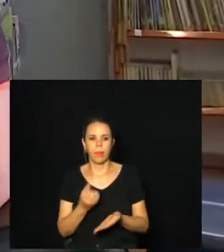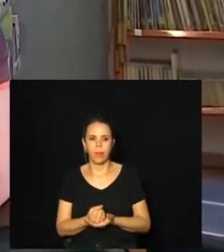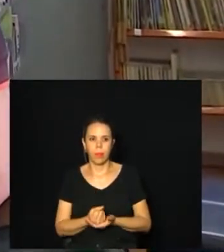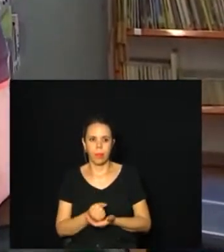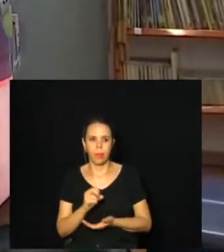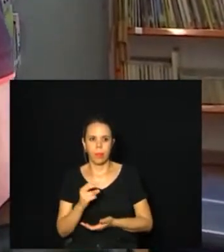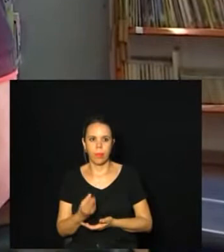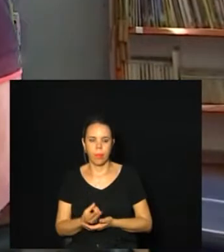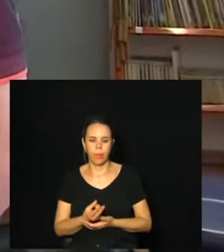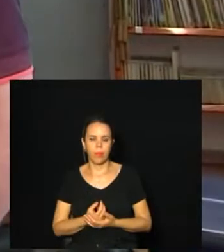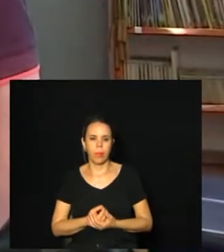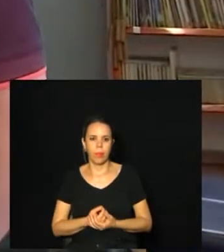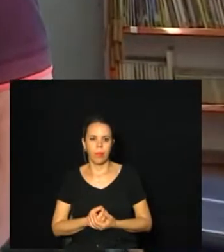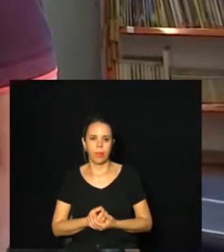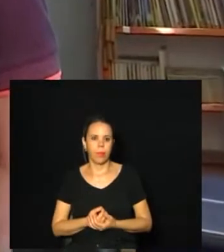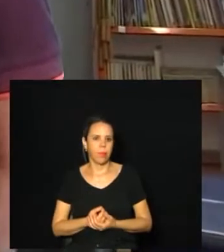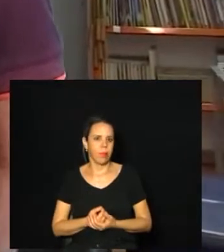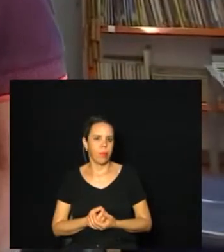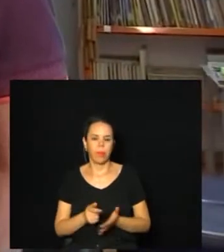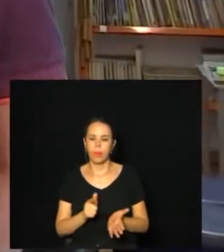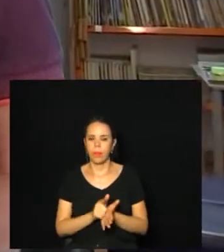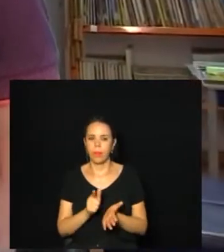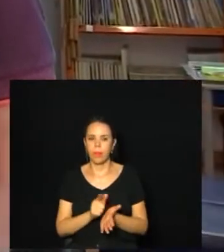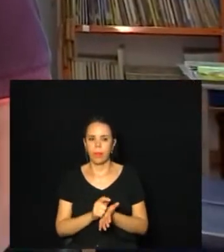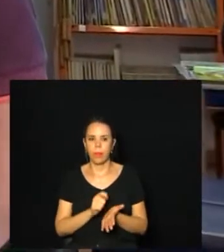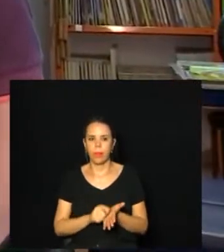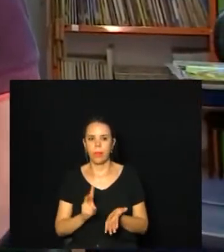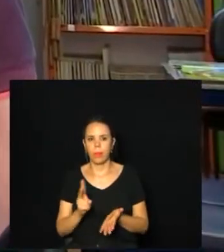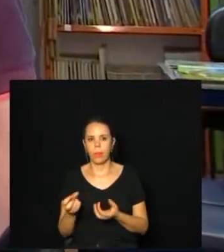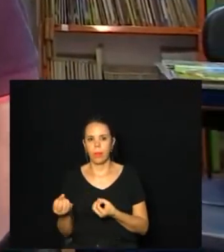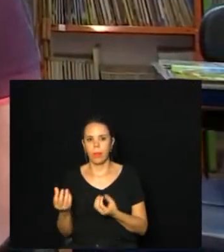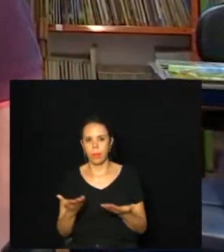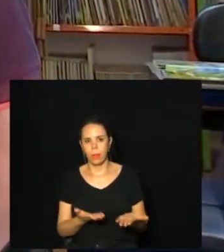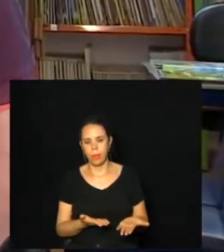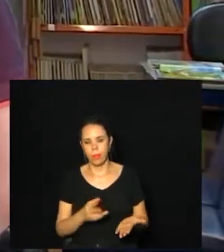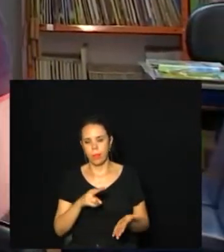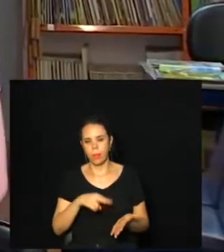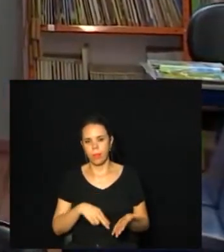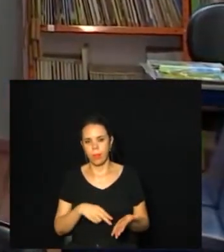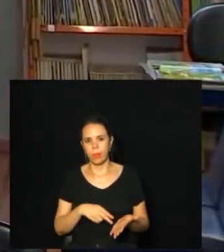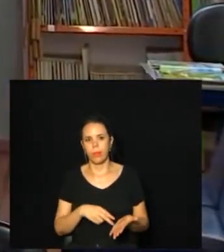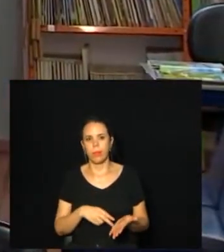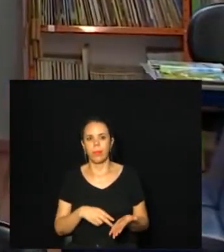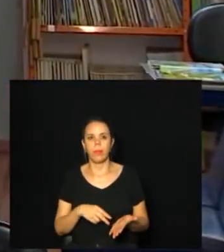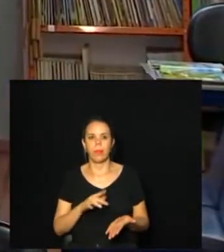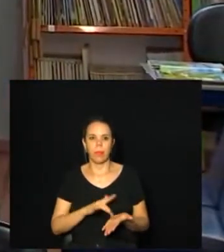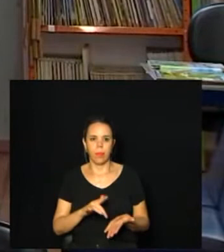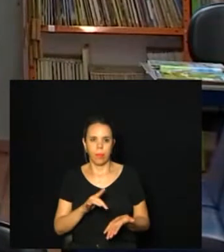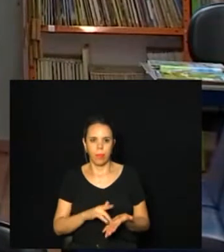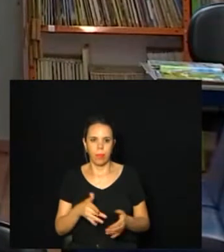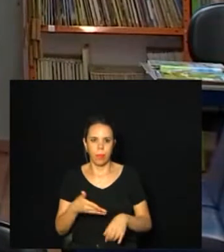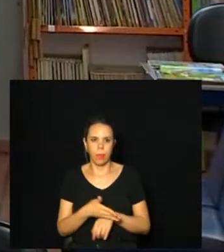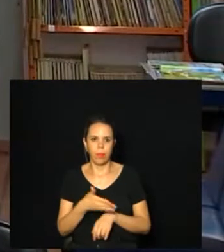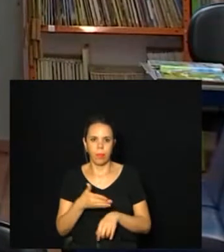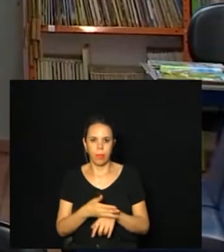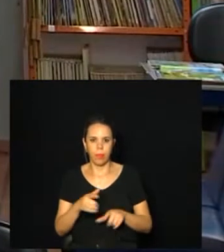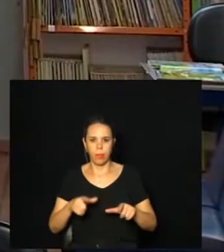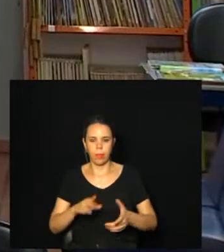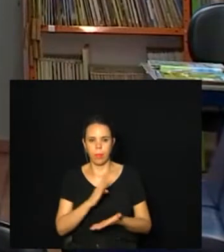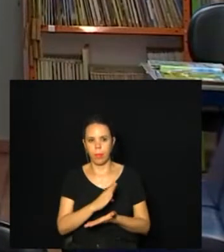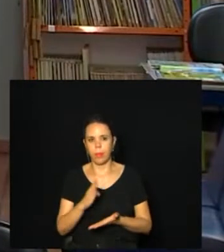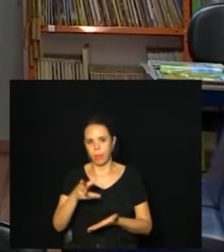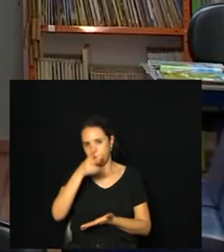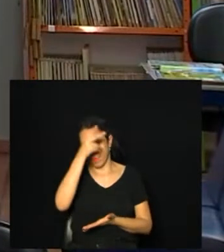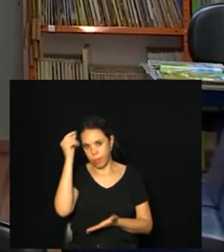ou no analógico, no papel, é sempre bem-vindo. O leitor do livro digital é também um frequentador do espaço da biblioteca